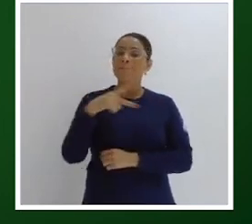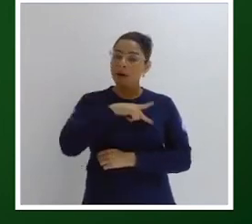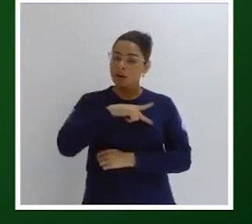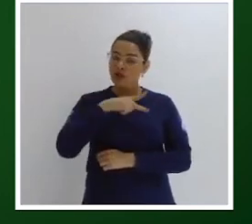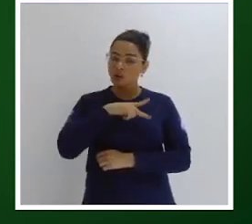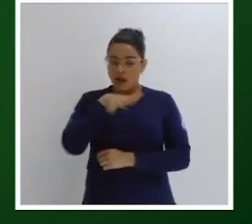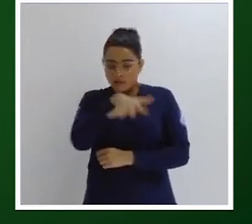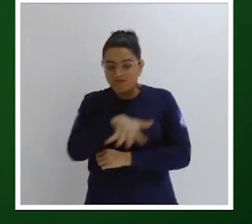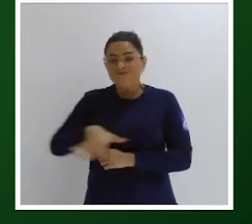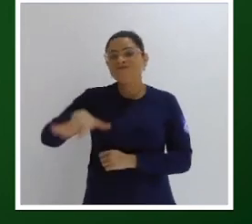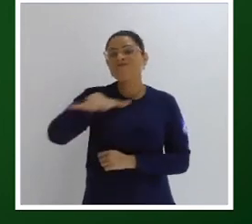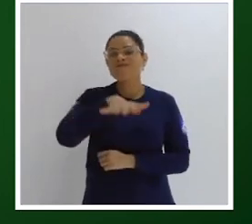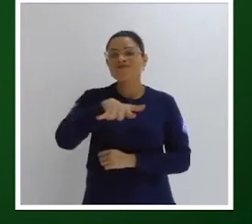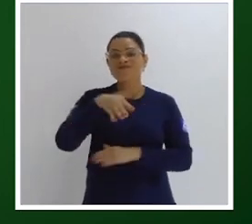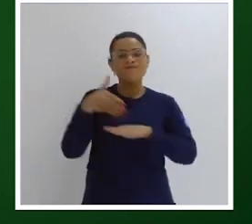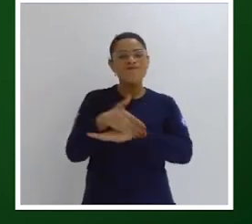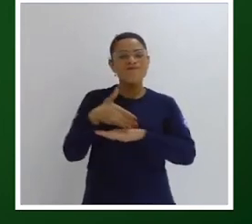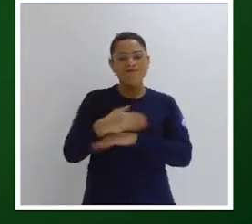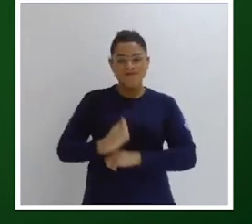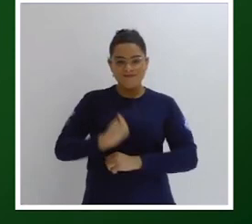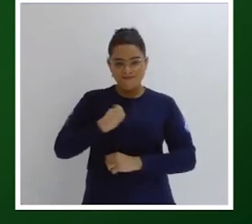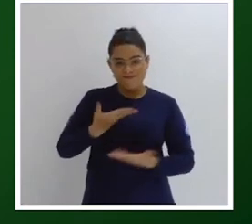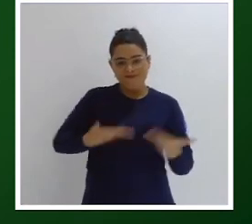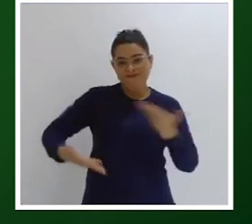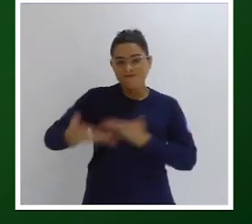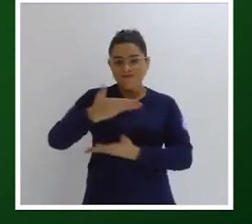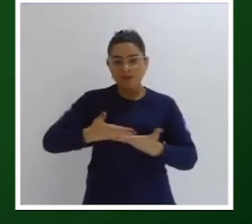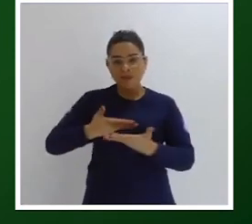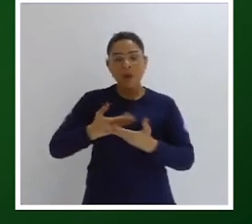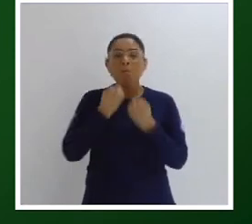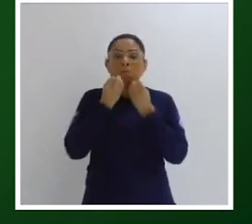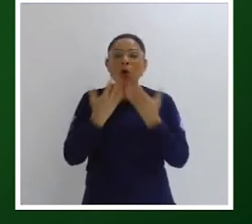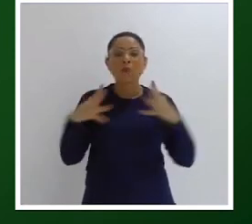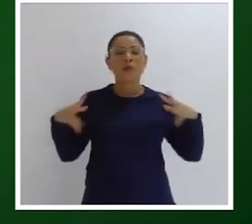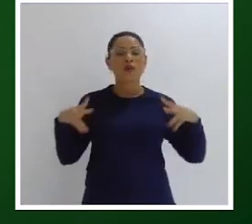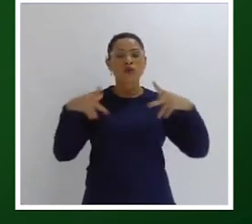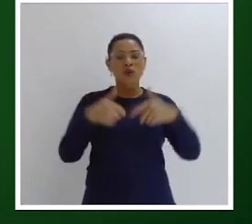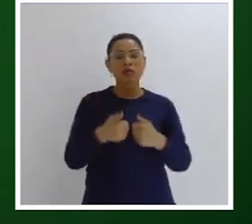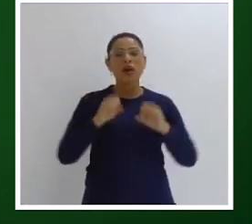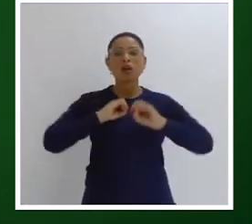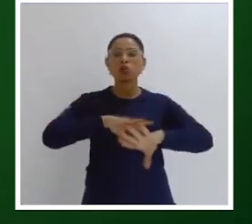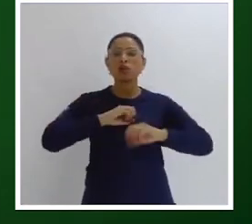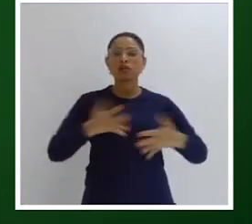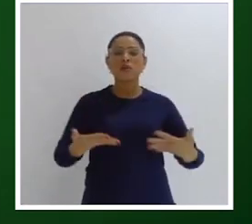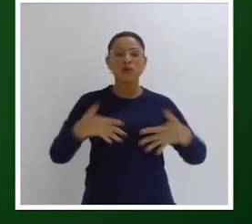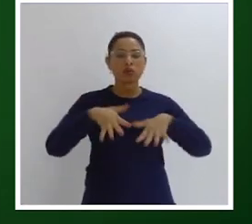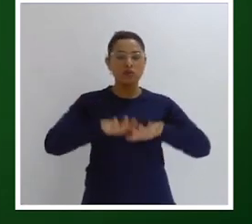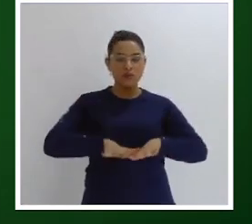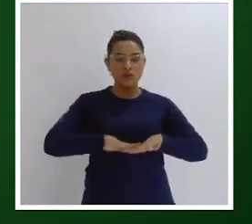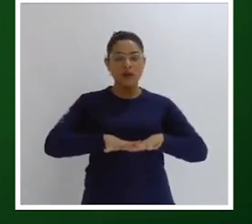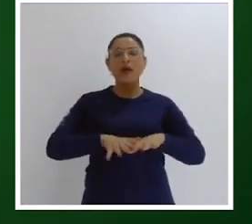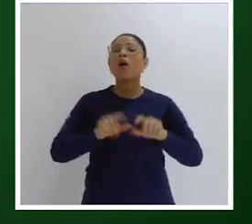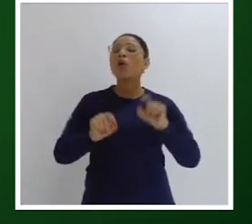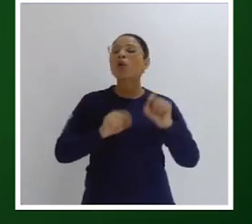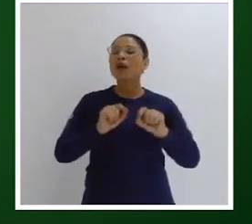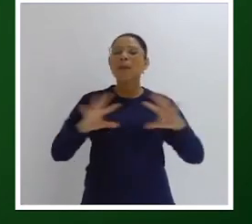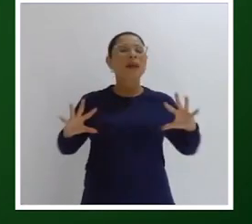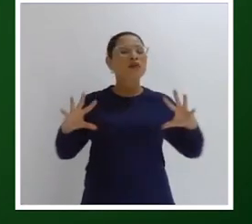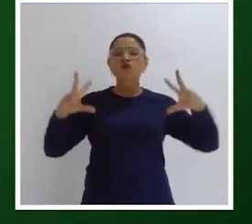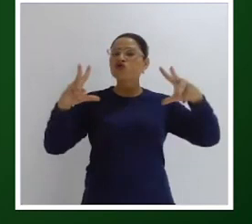no ambiente escolar como ele beneficia a todos e a educação inclusiva ele diz respeito a